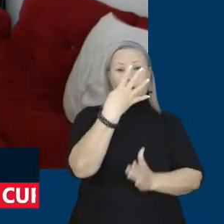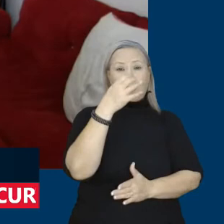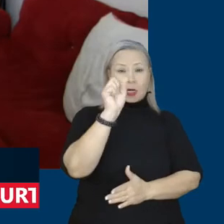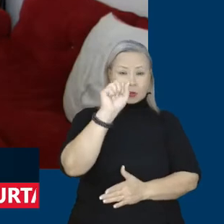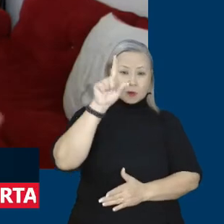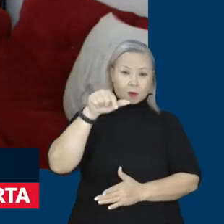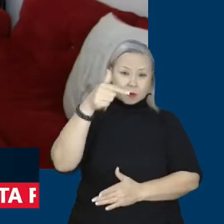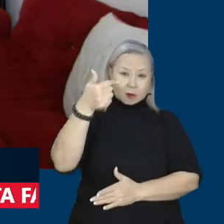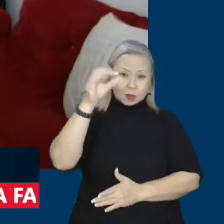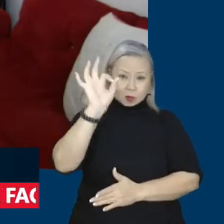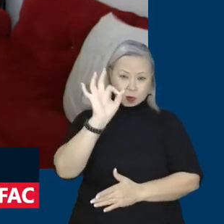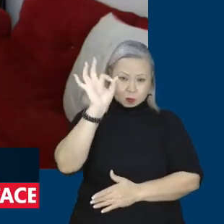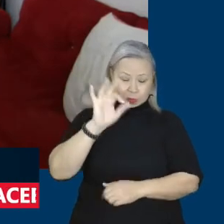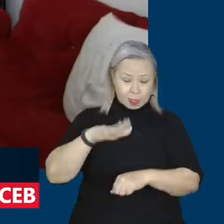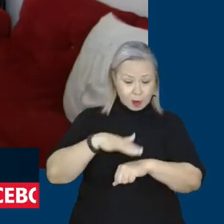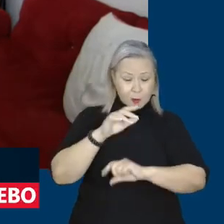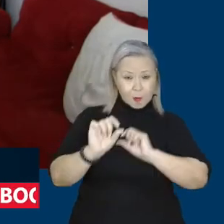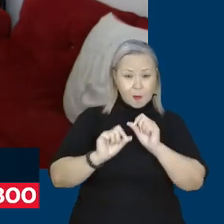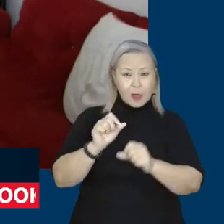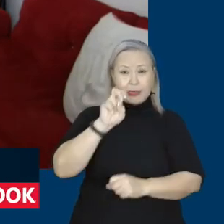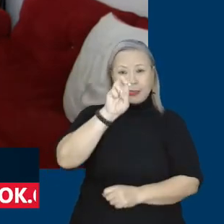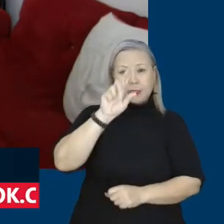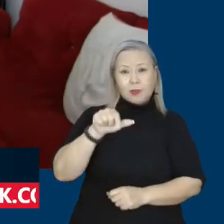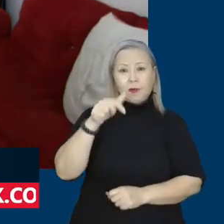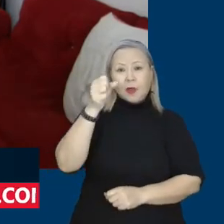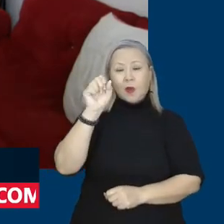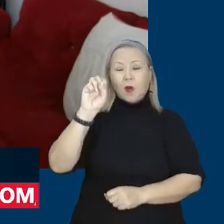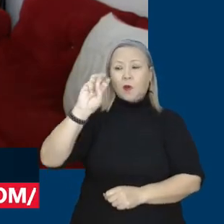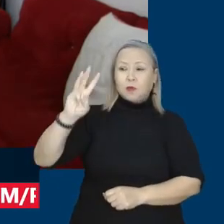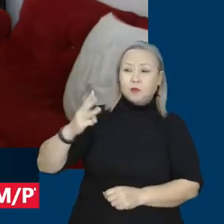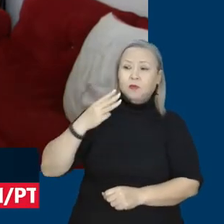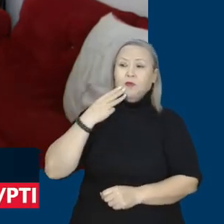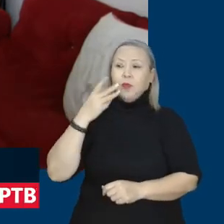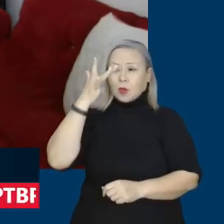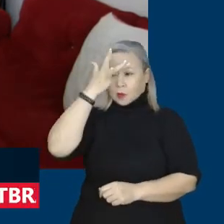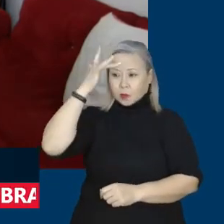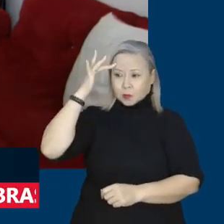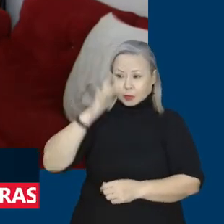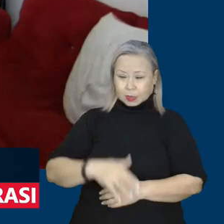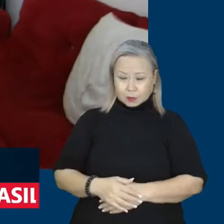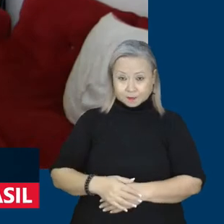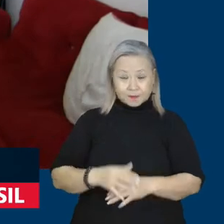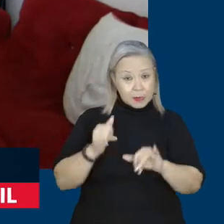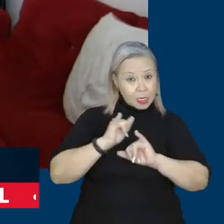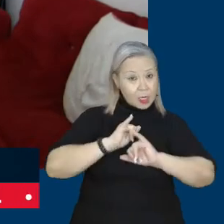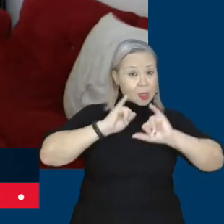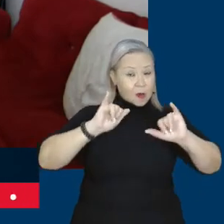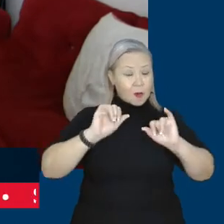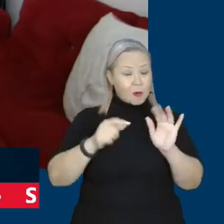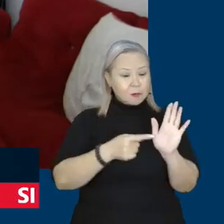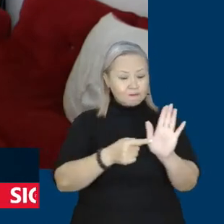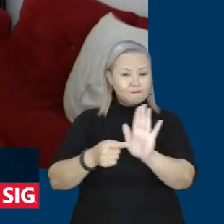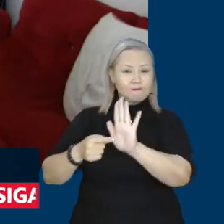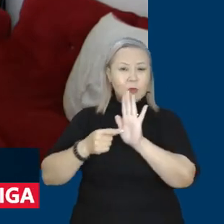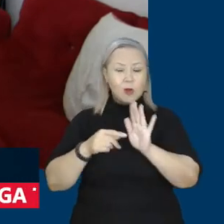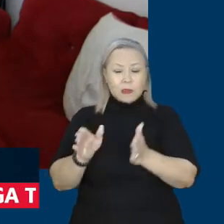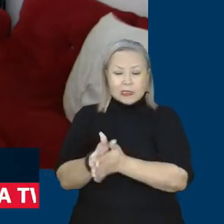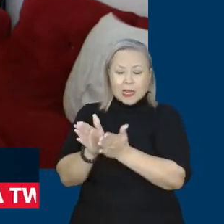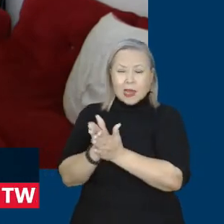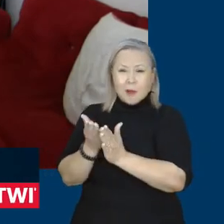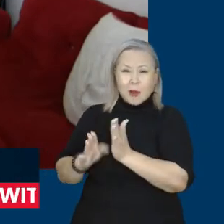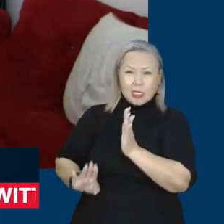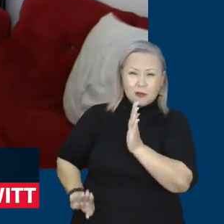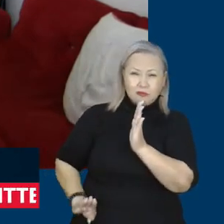48,2%, ou seja mais cinco,8 é milhões de pessoas os dados mostram ainda que a pobreza cresceu de modo